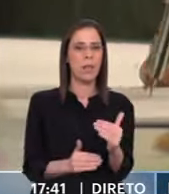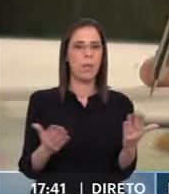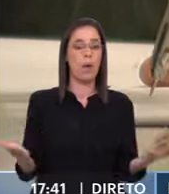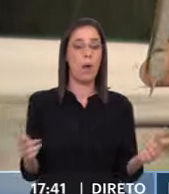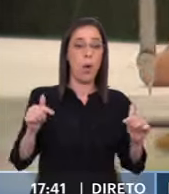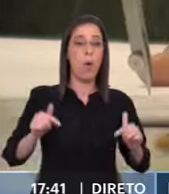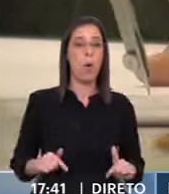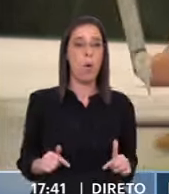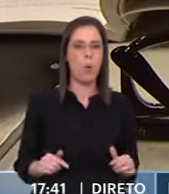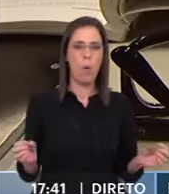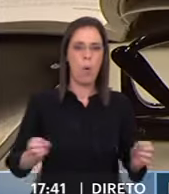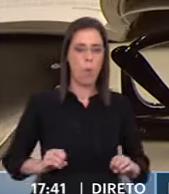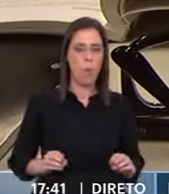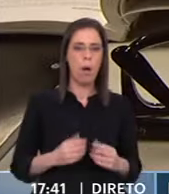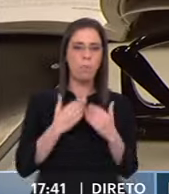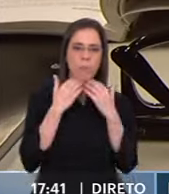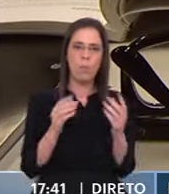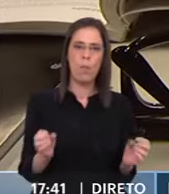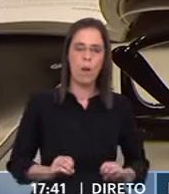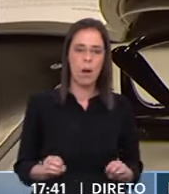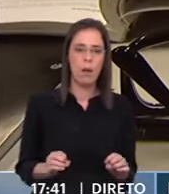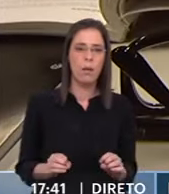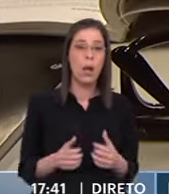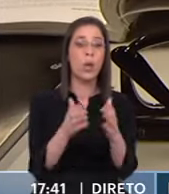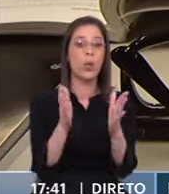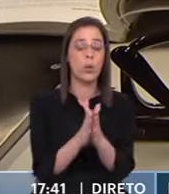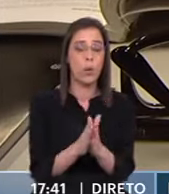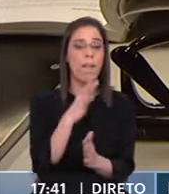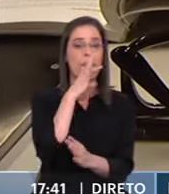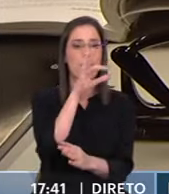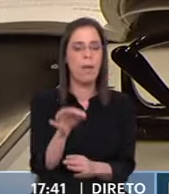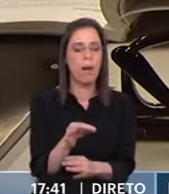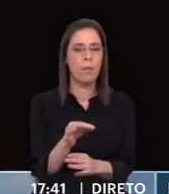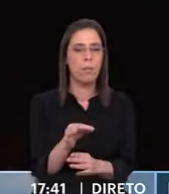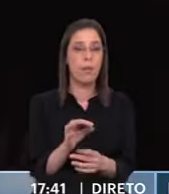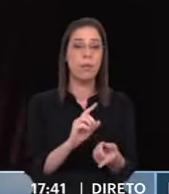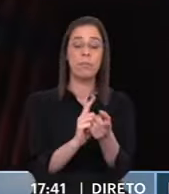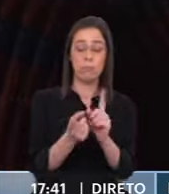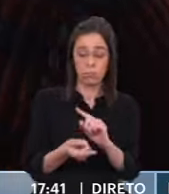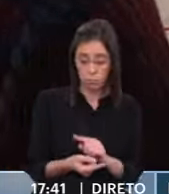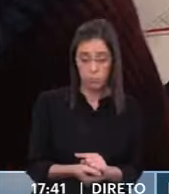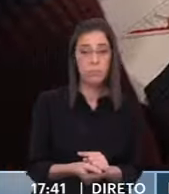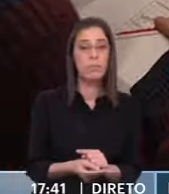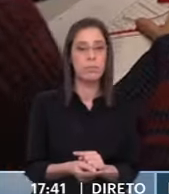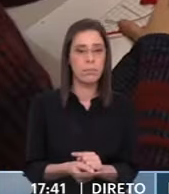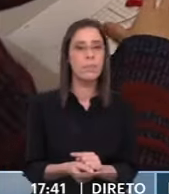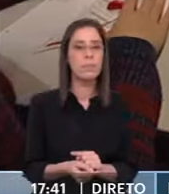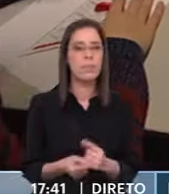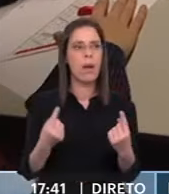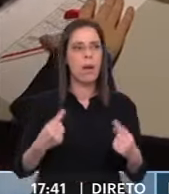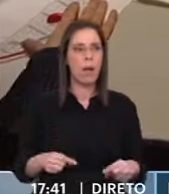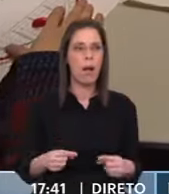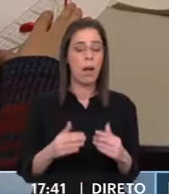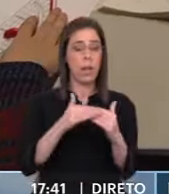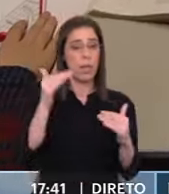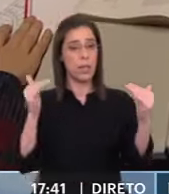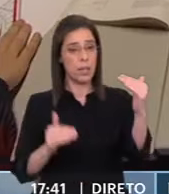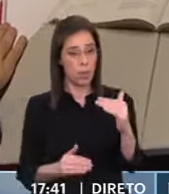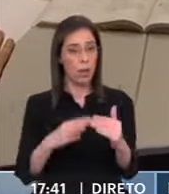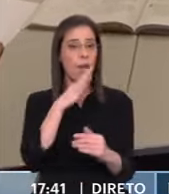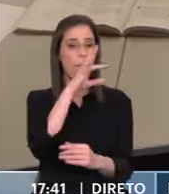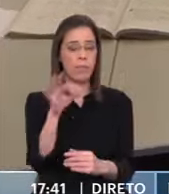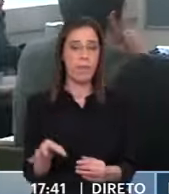Hoje ainda não há possibilidades de todas as famílias, e pelo contrário, há grandes desigualdades entre as